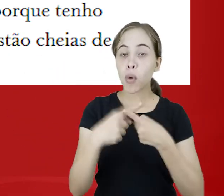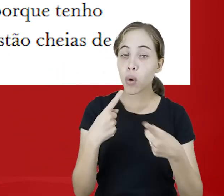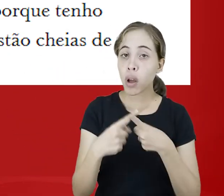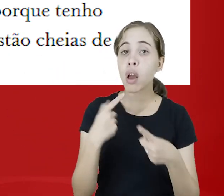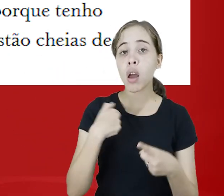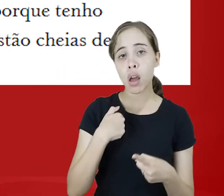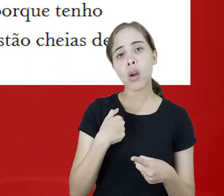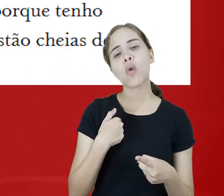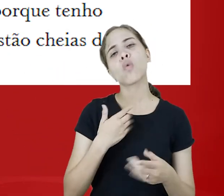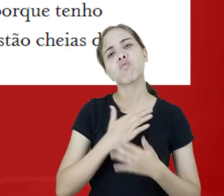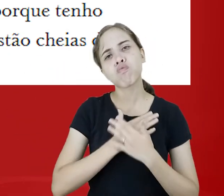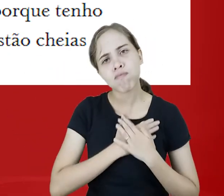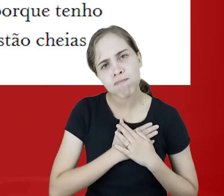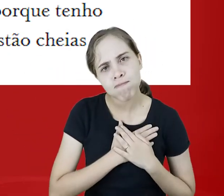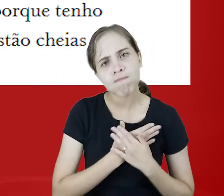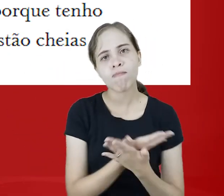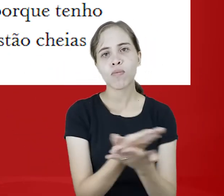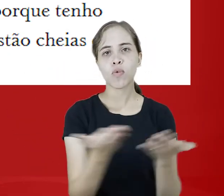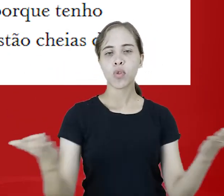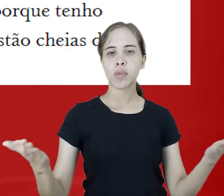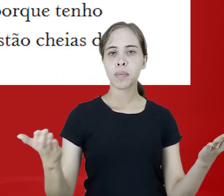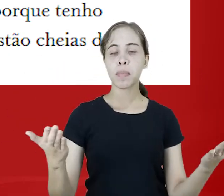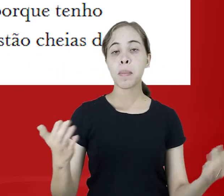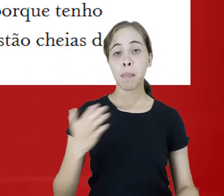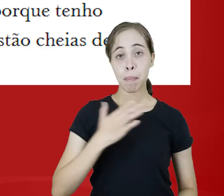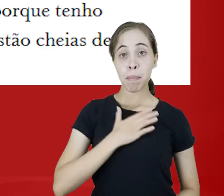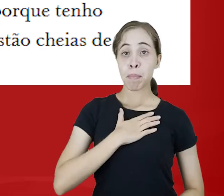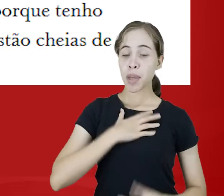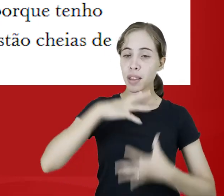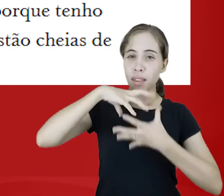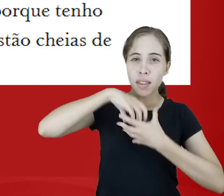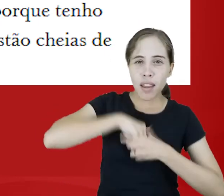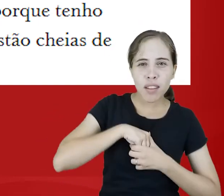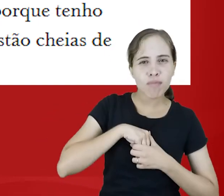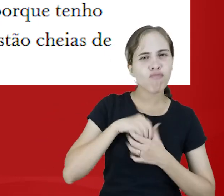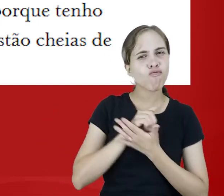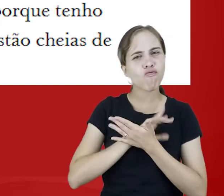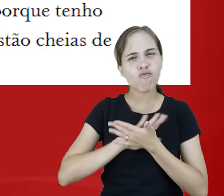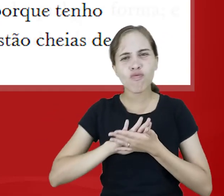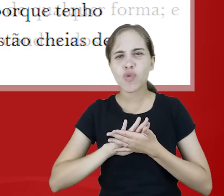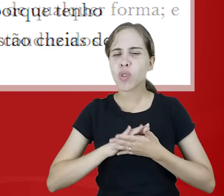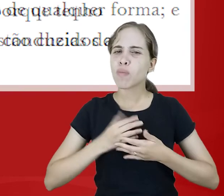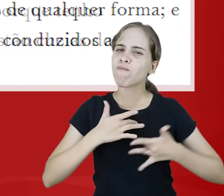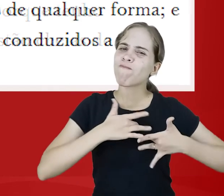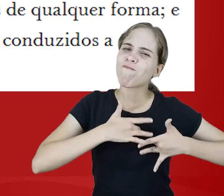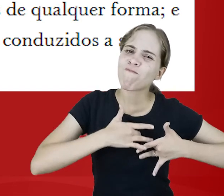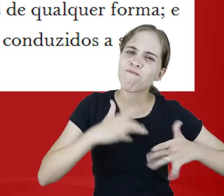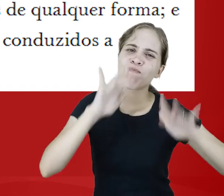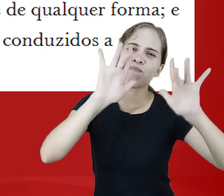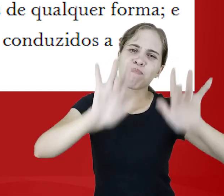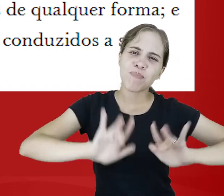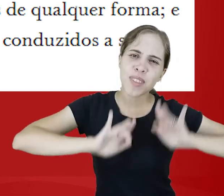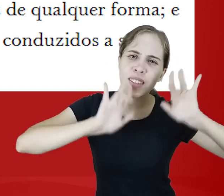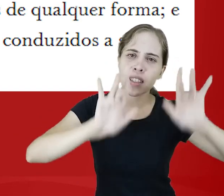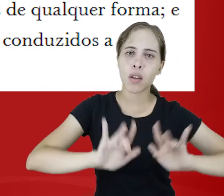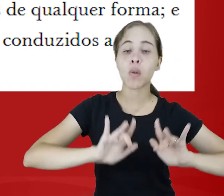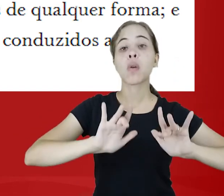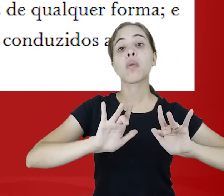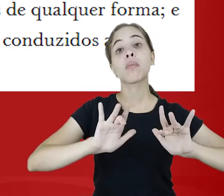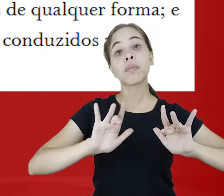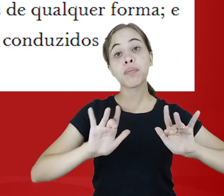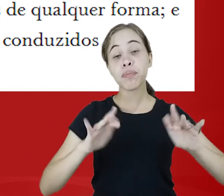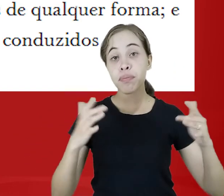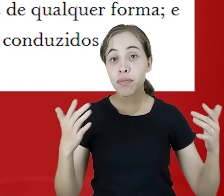compaixão de vós. Minhas entranhas estão cheias de misericórdia. E aconteceu